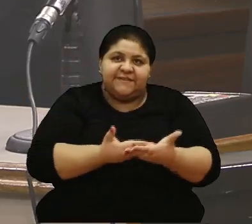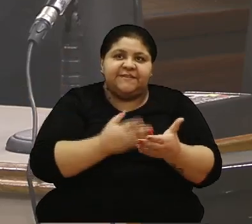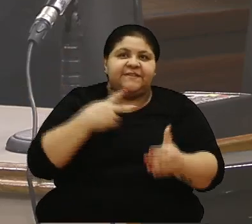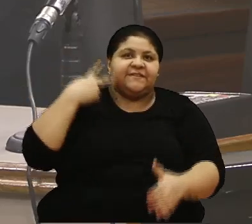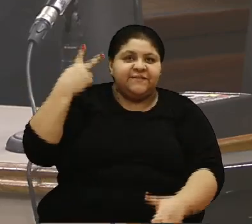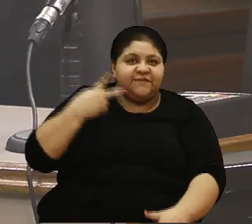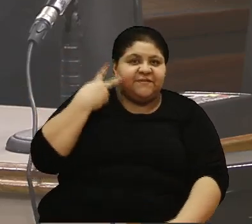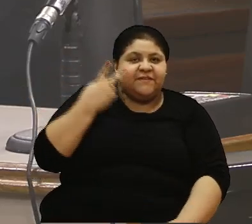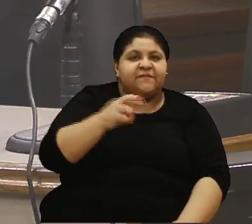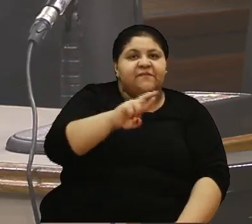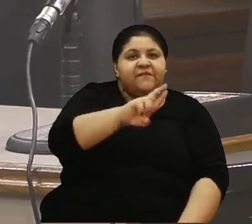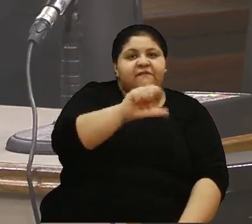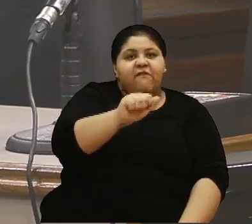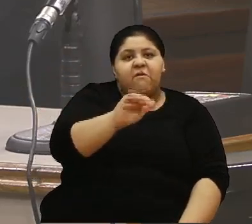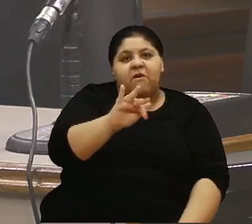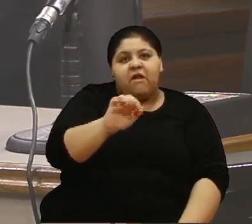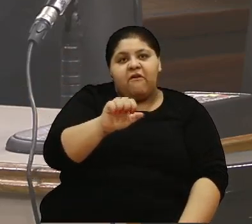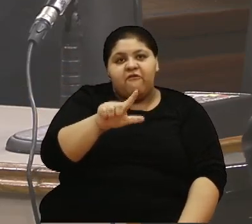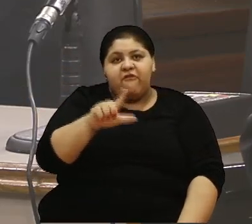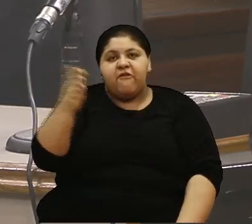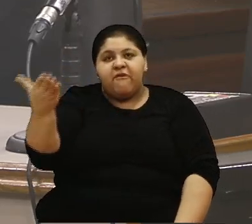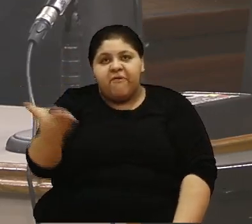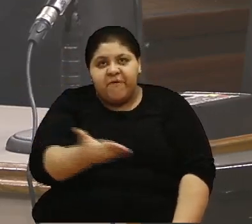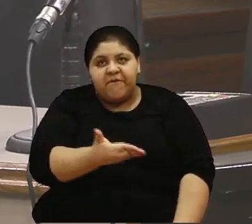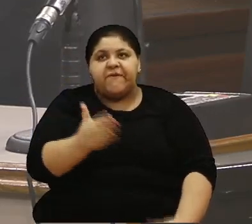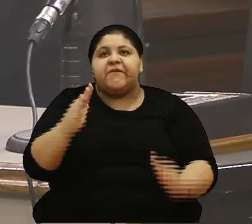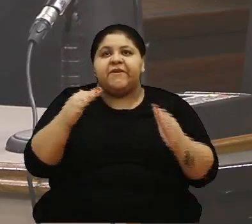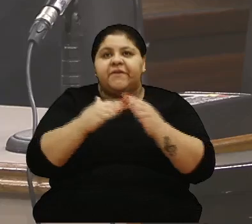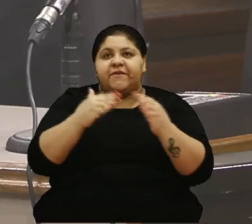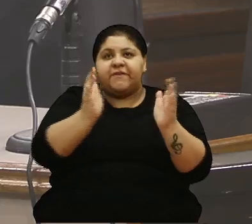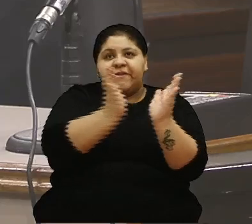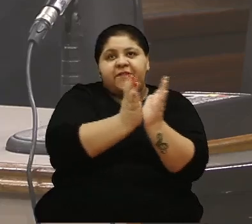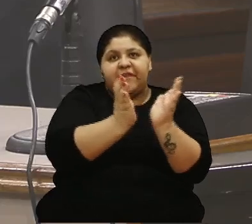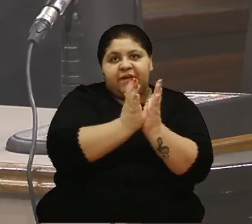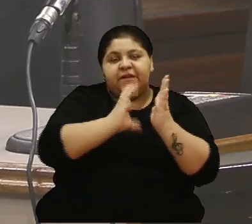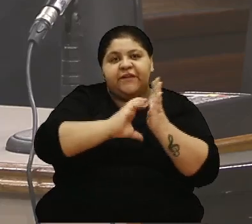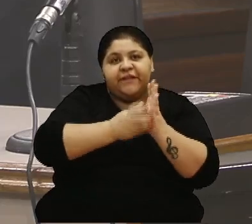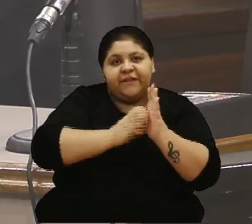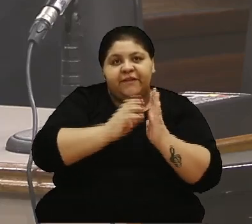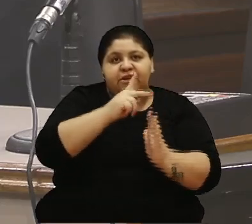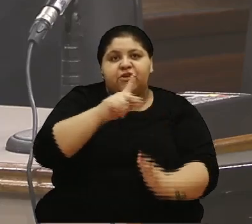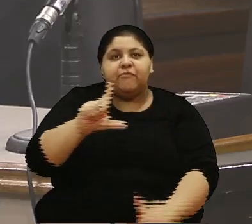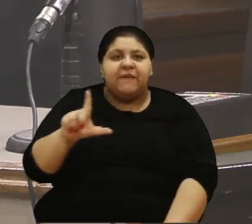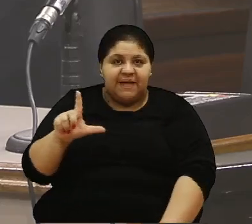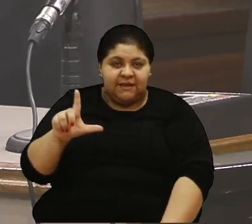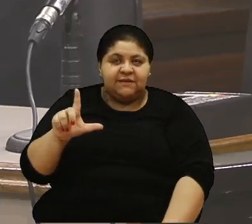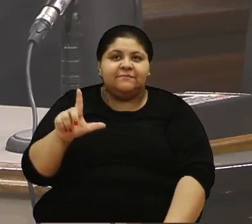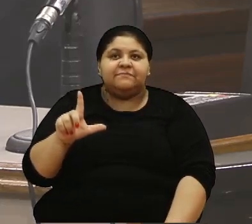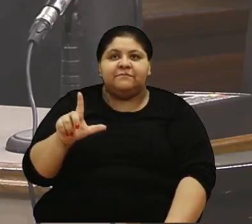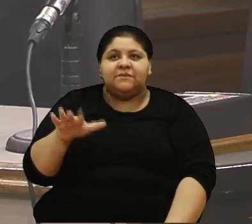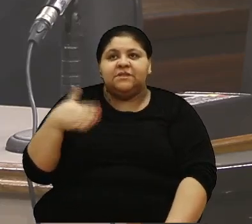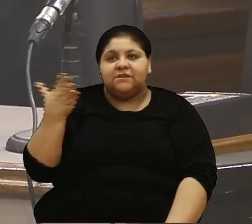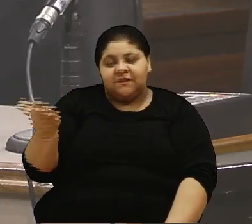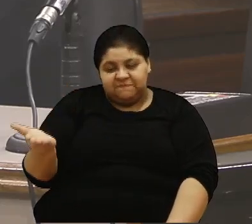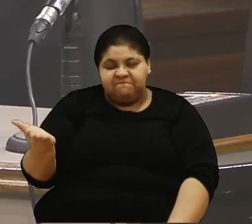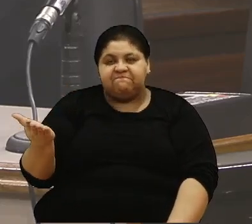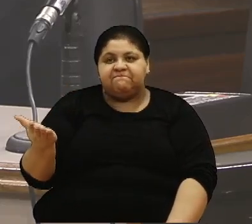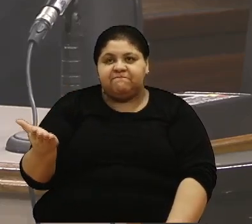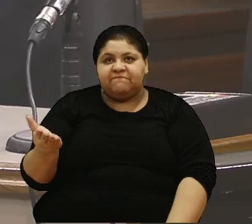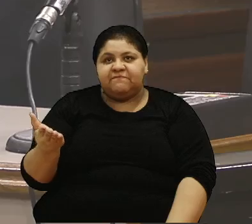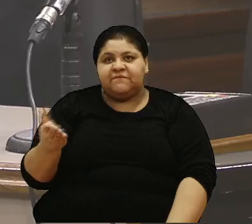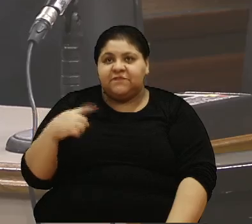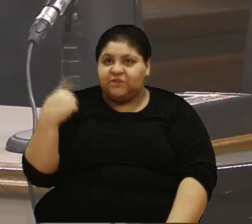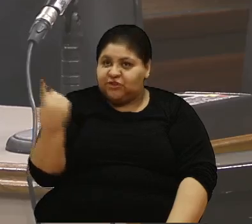seja bem-vindo à casa, colega aqui de partido também do PL, né? Então, quer dizer que